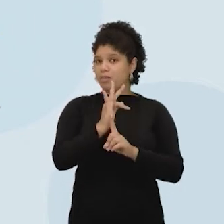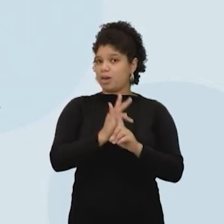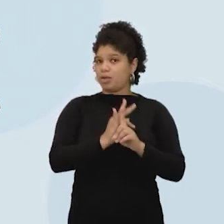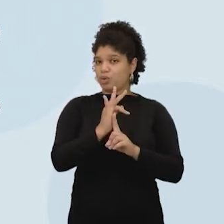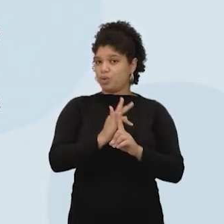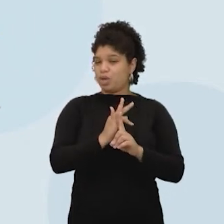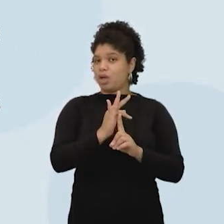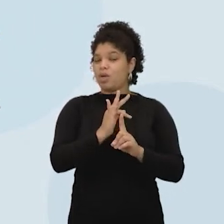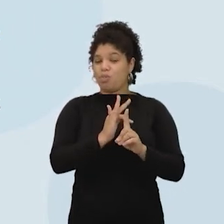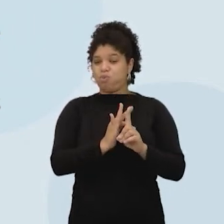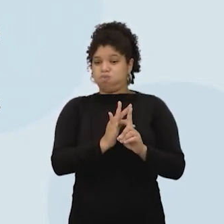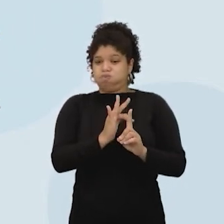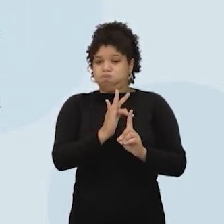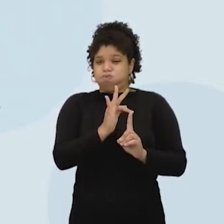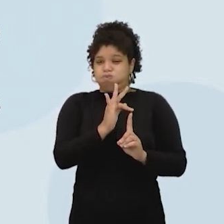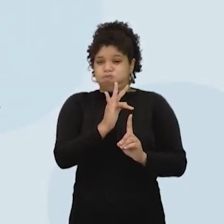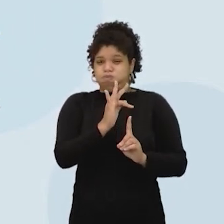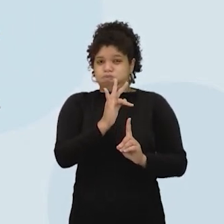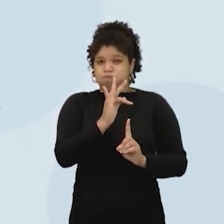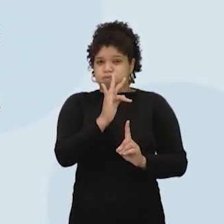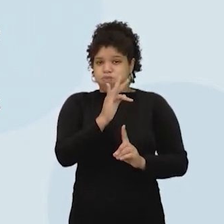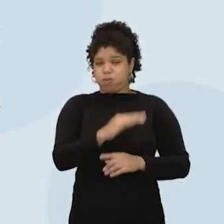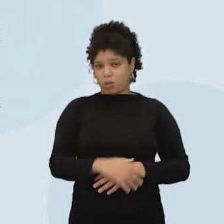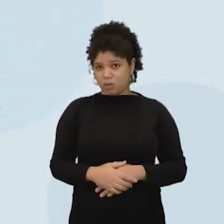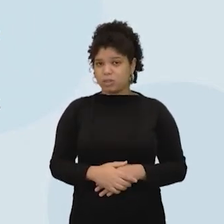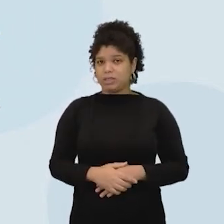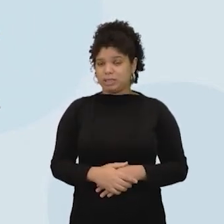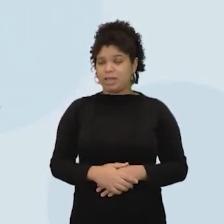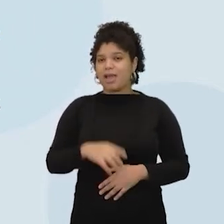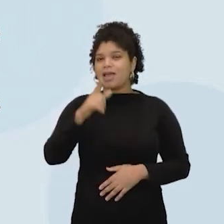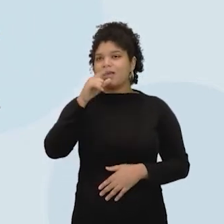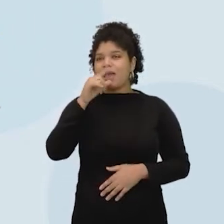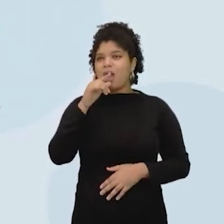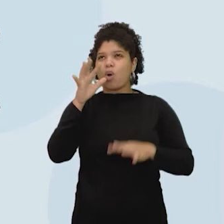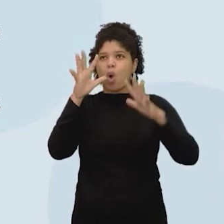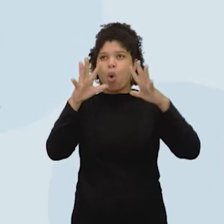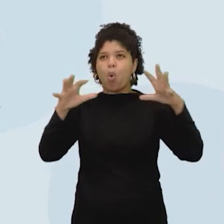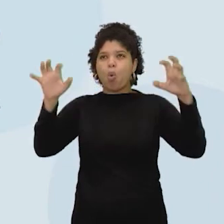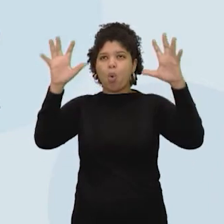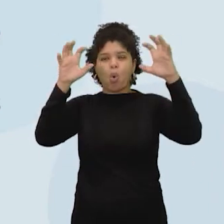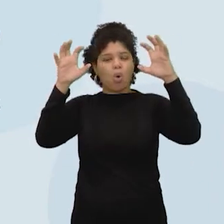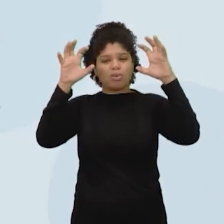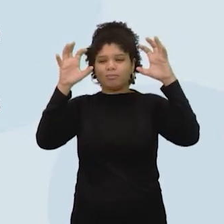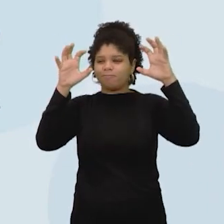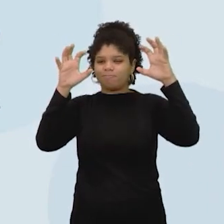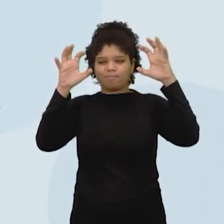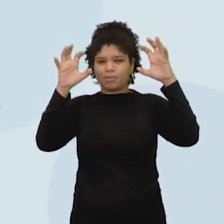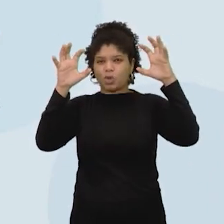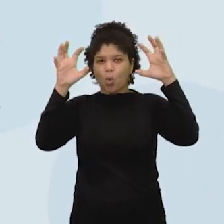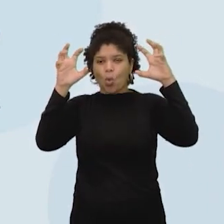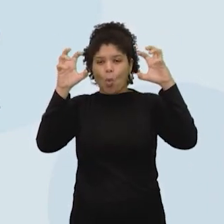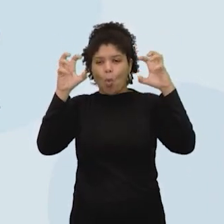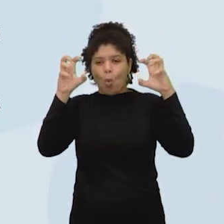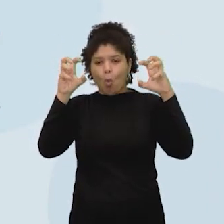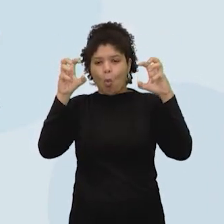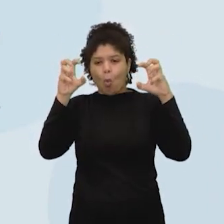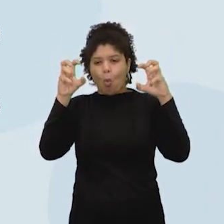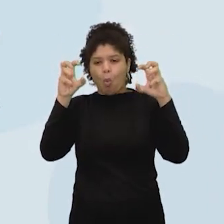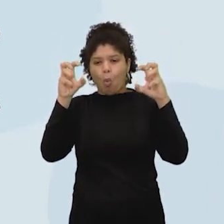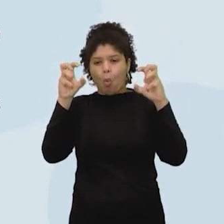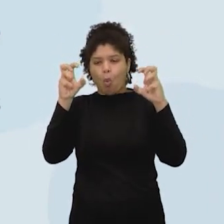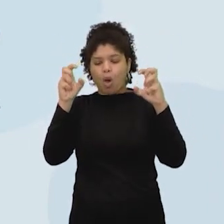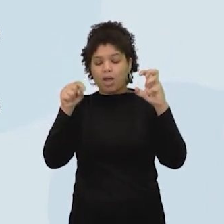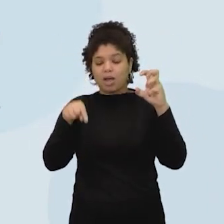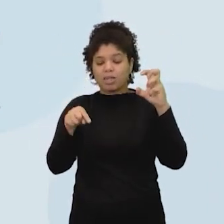isso vai ajudar na evaporação. Se a temperatura é muito alta e a umidade muito baixa, essa água do sal vai evaporar